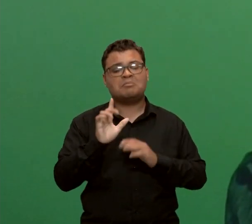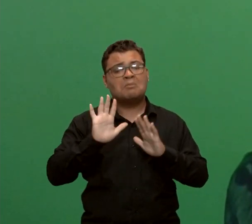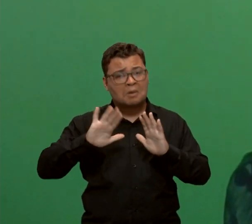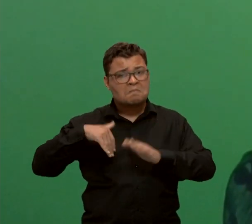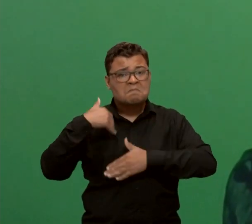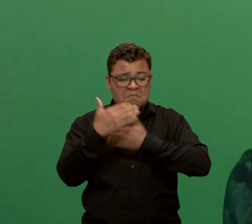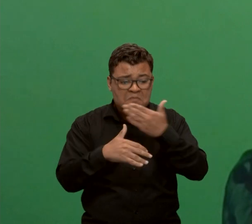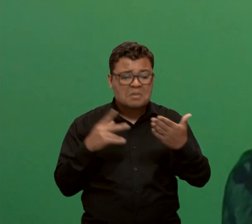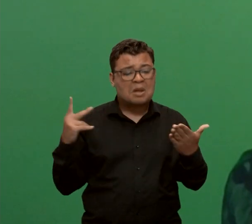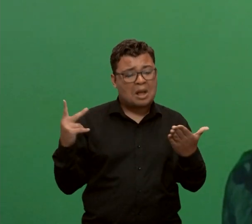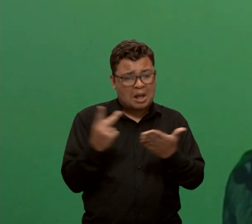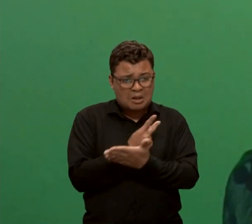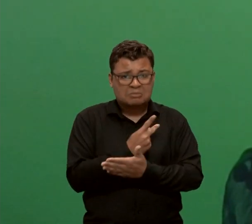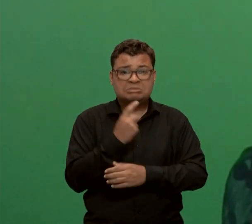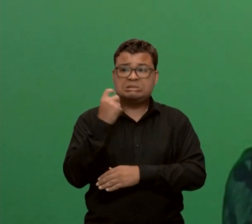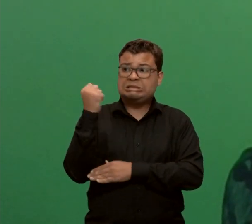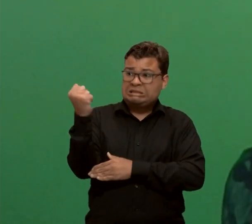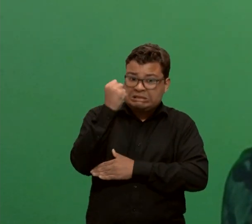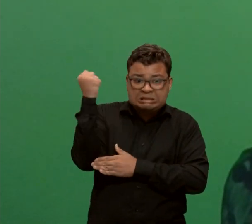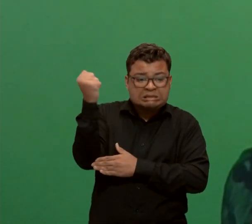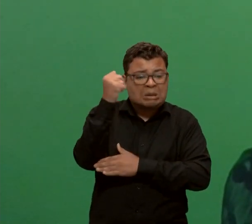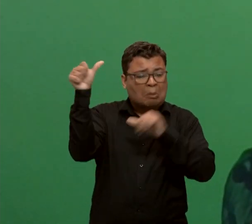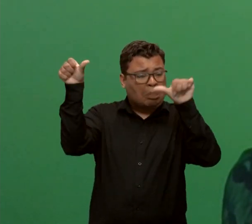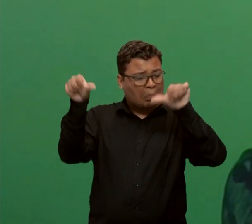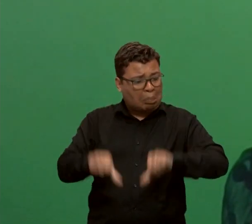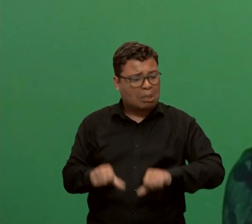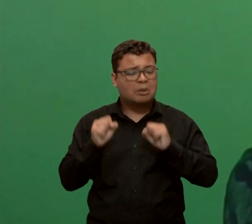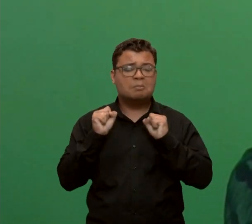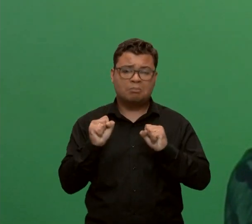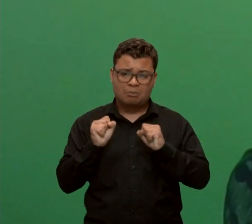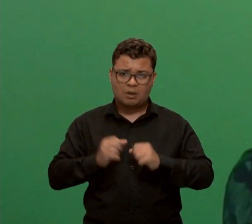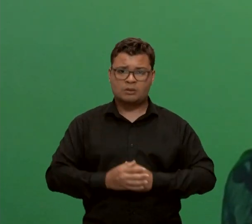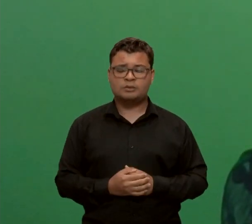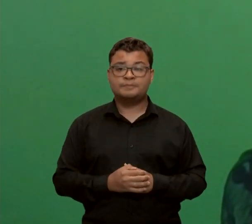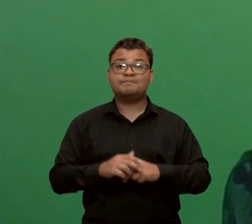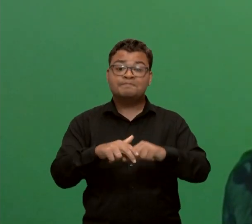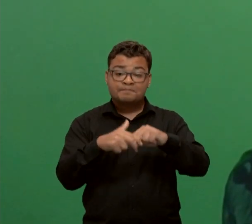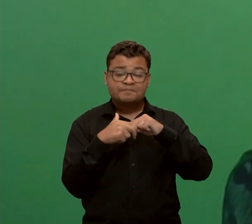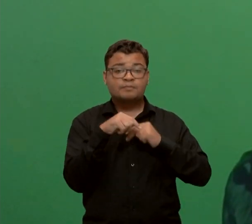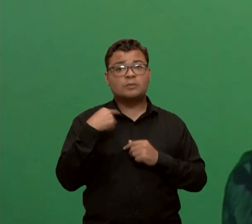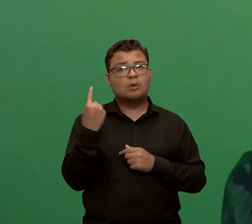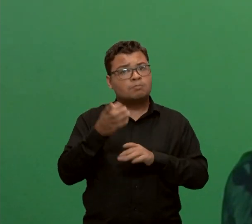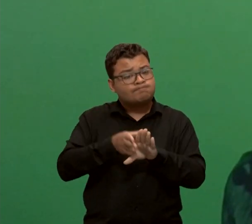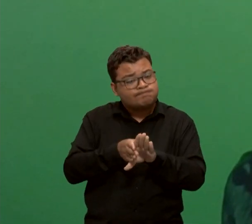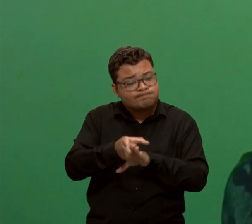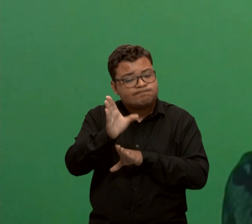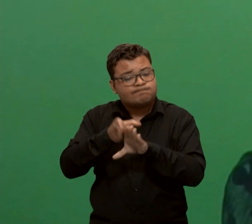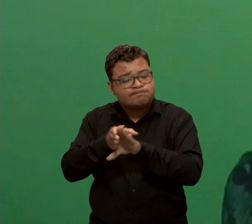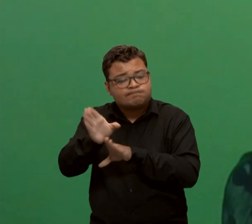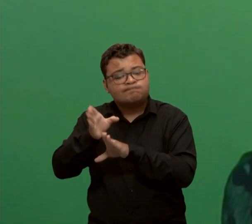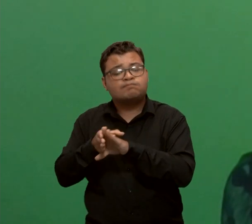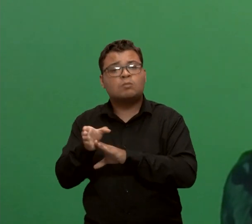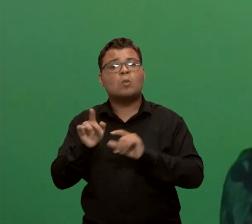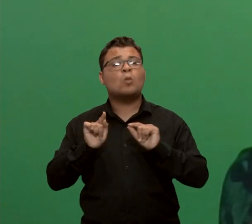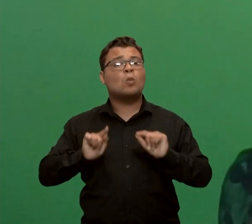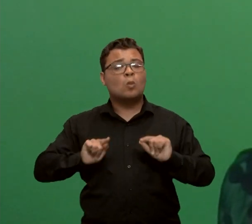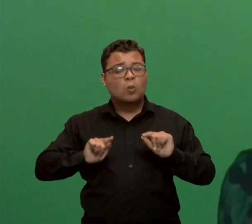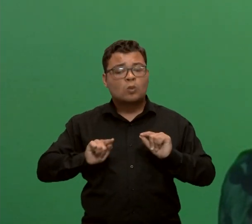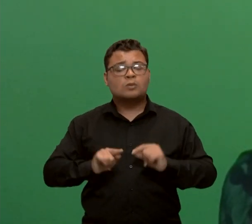problemas mais graves, e que a gente orienta a evitar o uso excessivo, a exposição